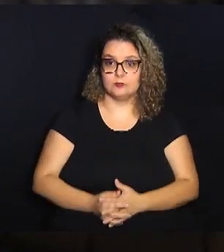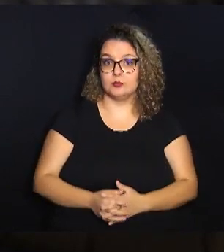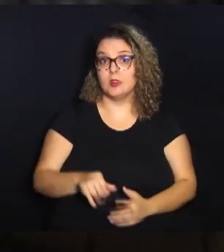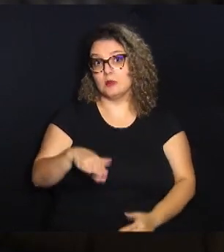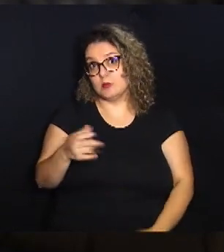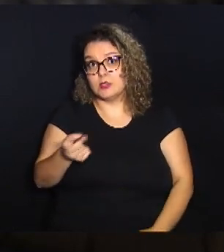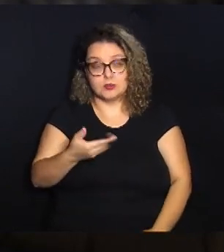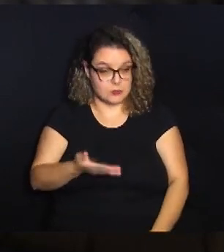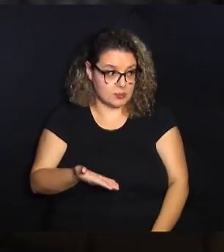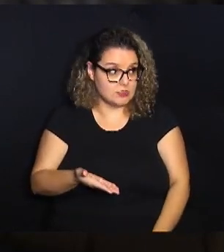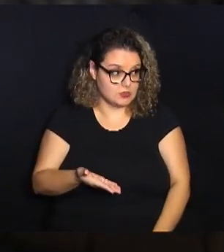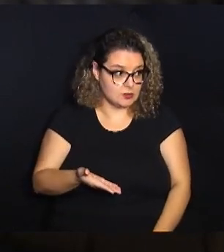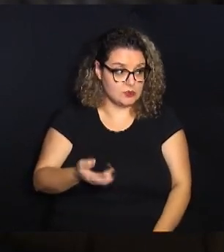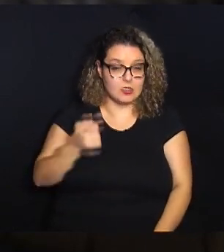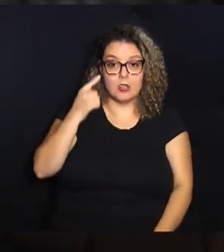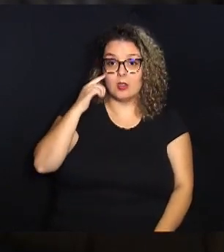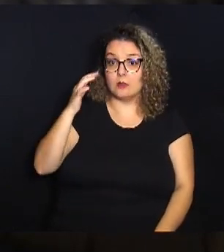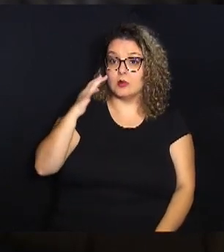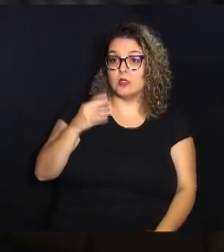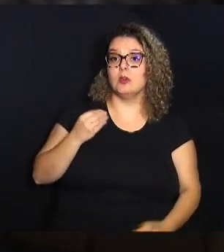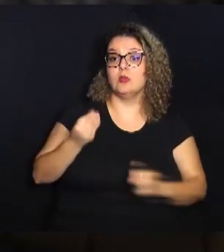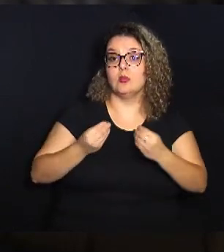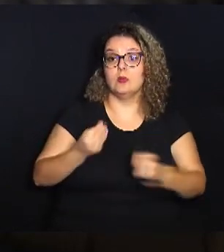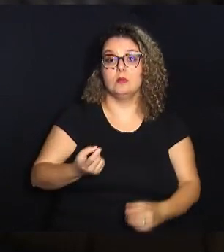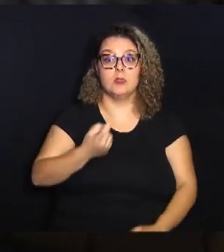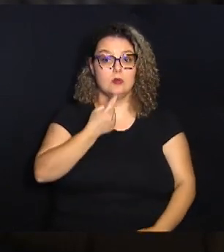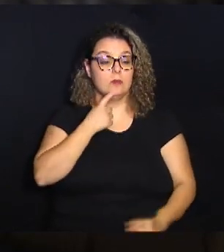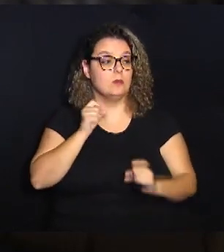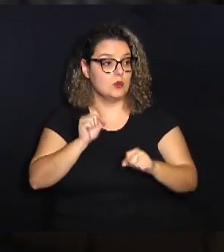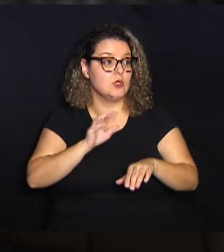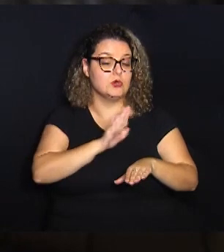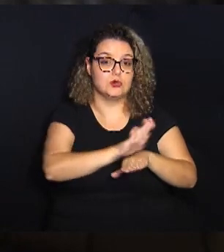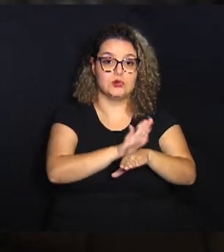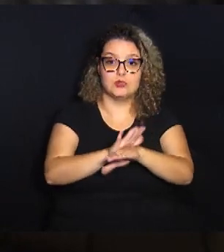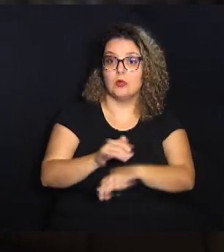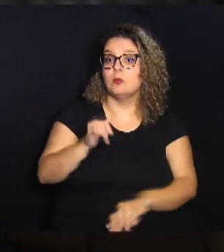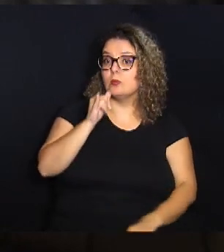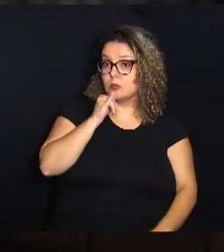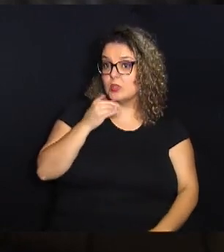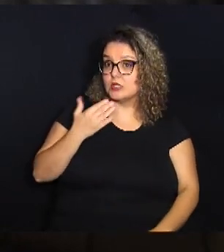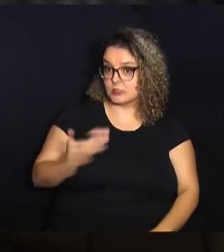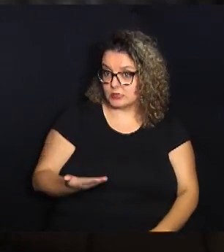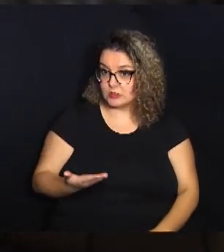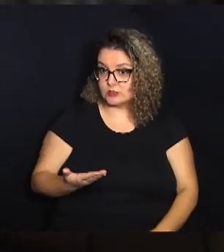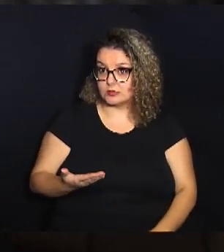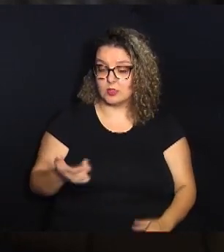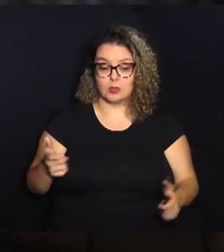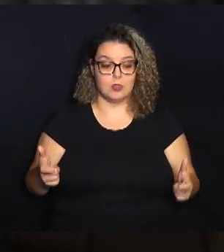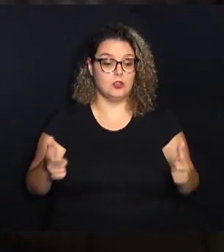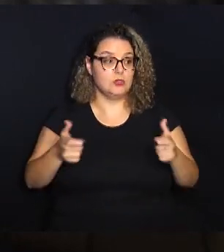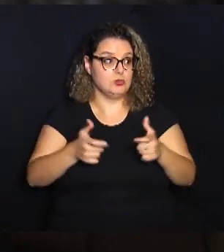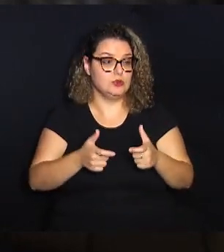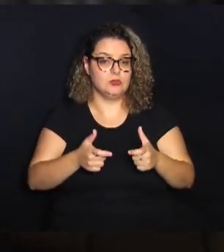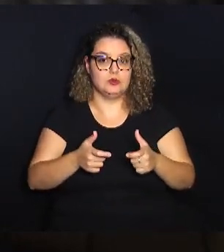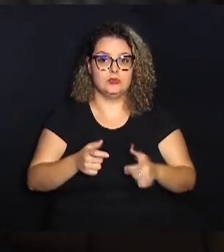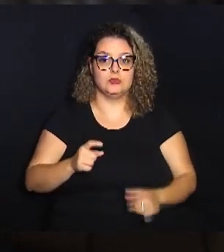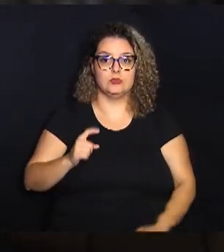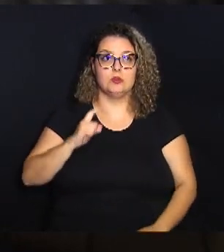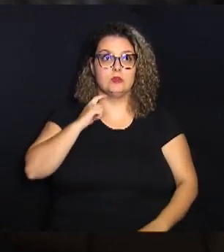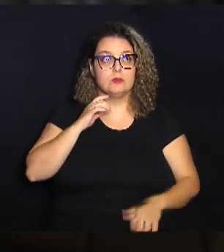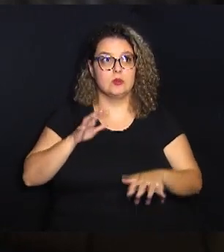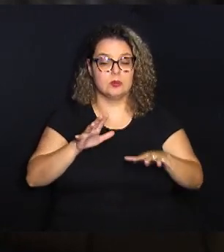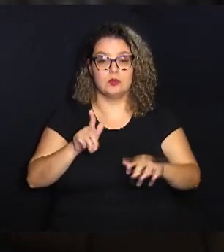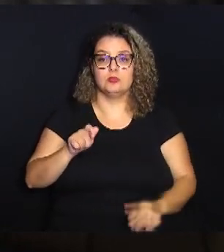do que isso, é pensar como a Campinas pode contribuir, por exemplo, com a diminuição da emissão dos gases do